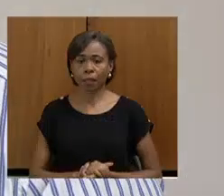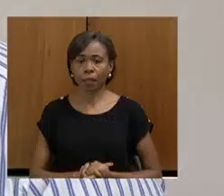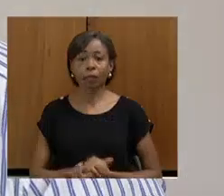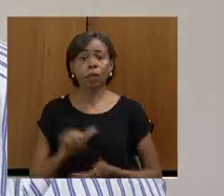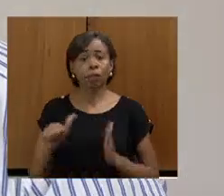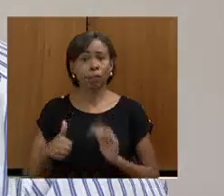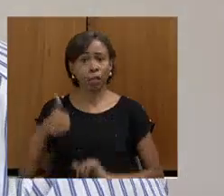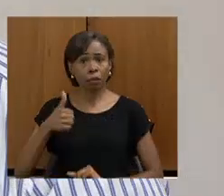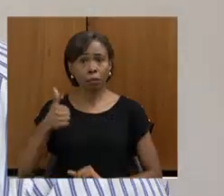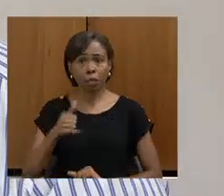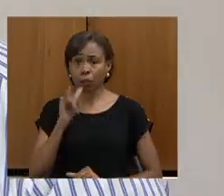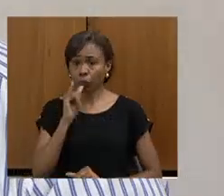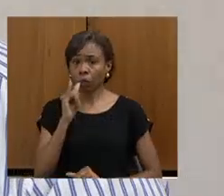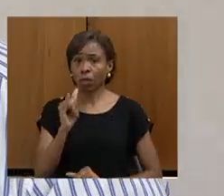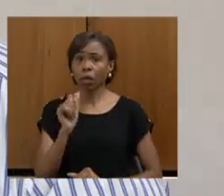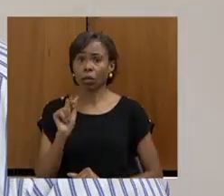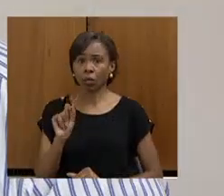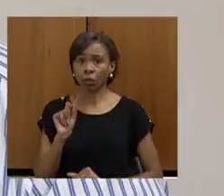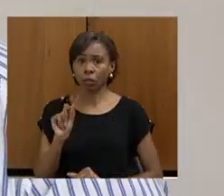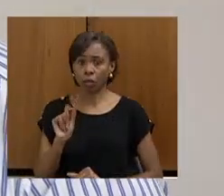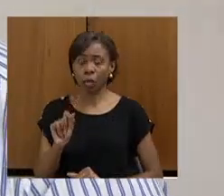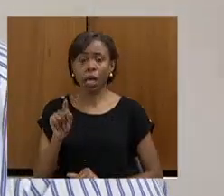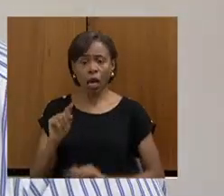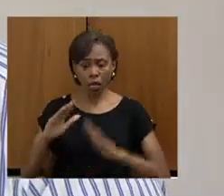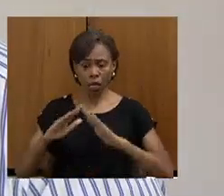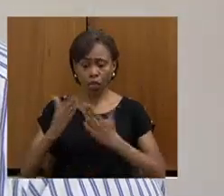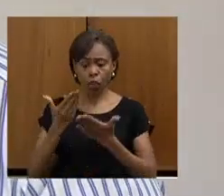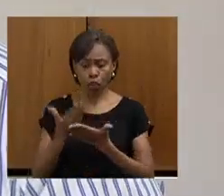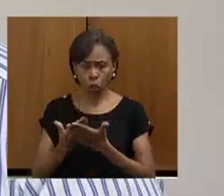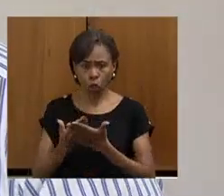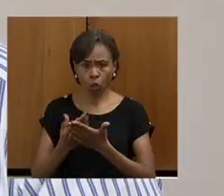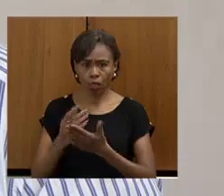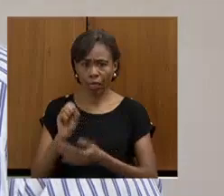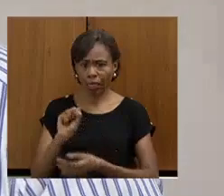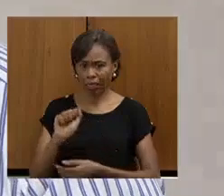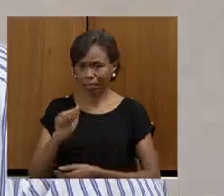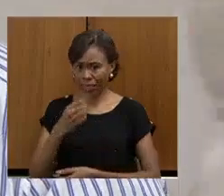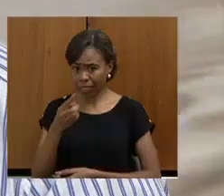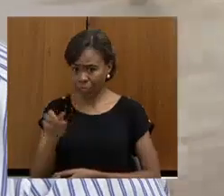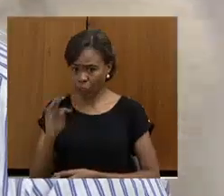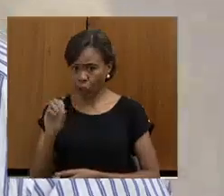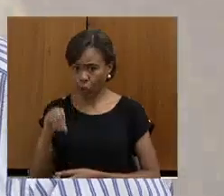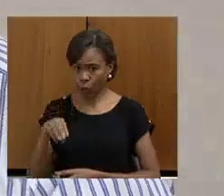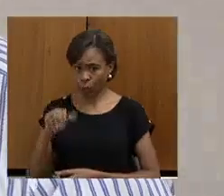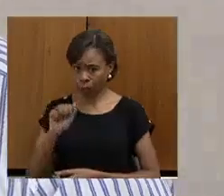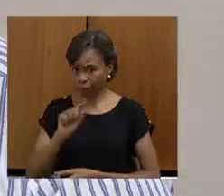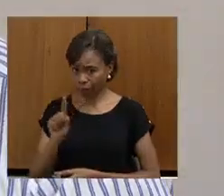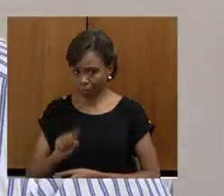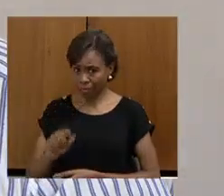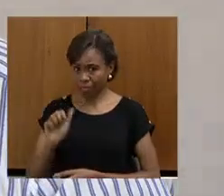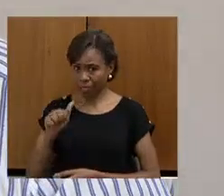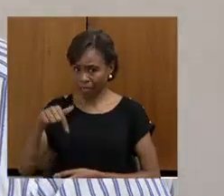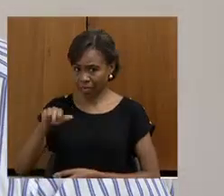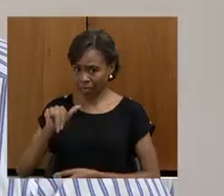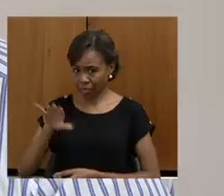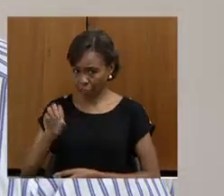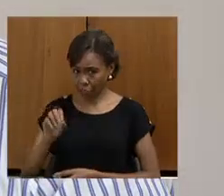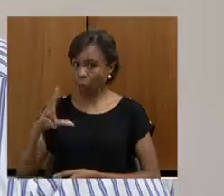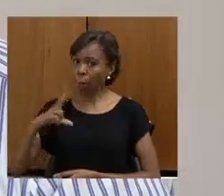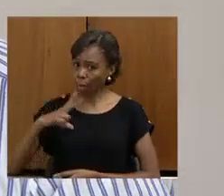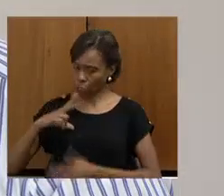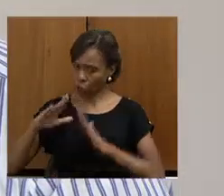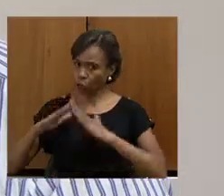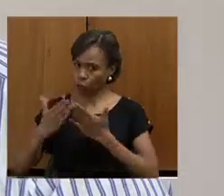Primeiramente, dizer que a escola São Tomás de Aquino, em uma escola de rede privada, mas que está sob a